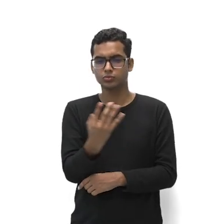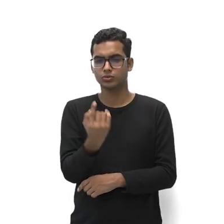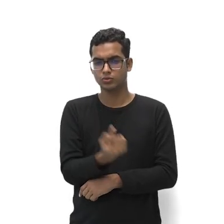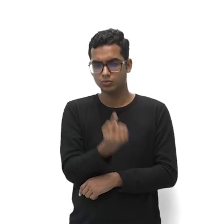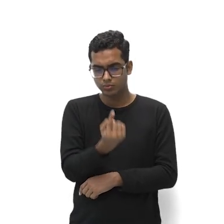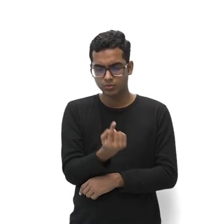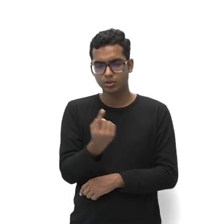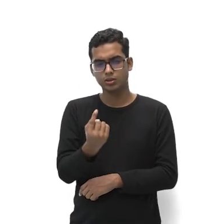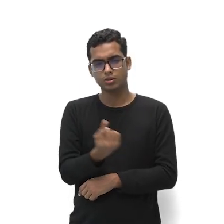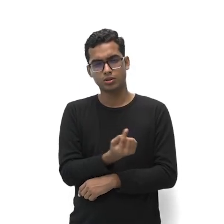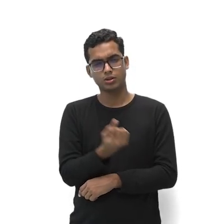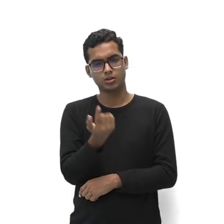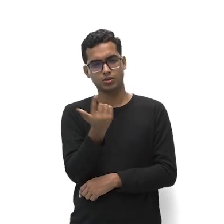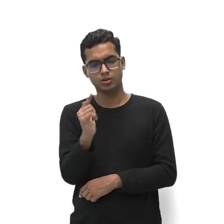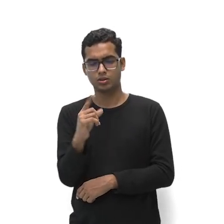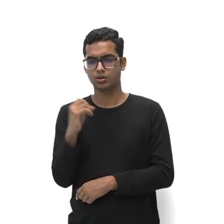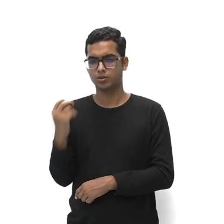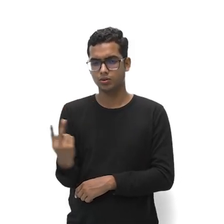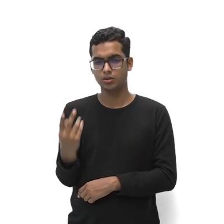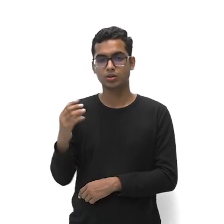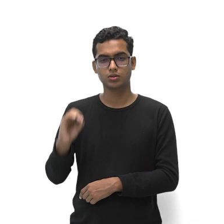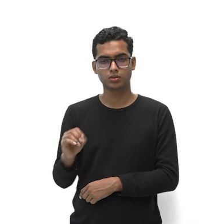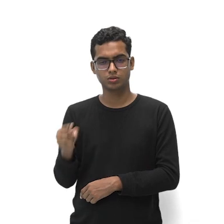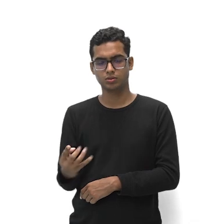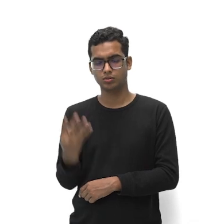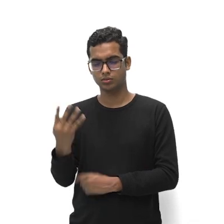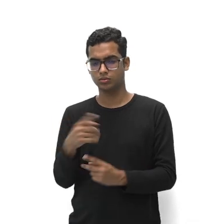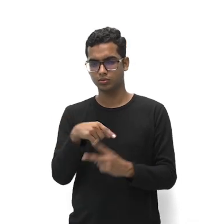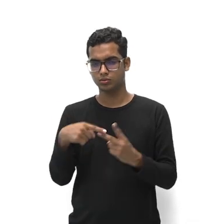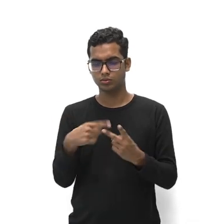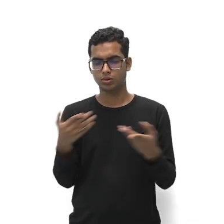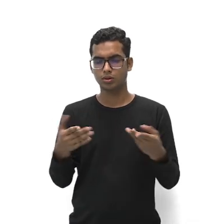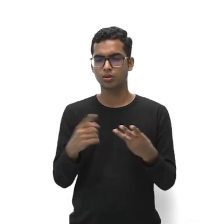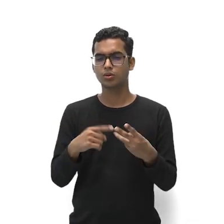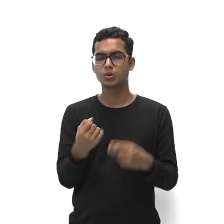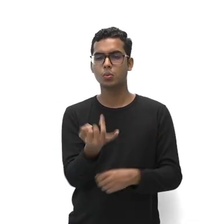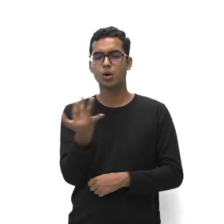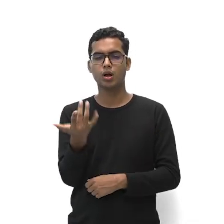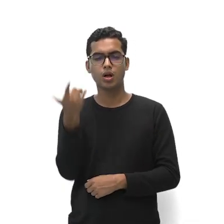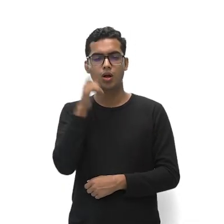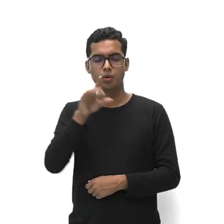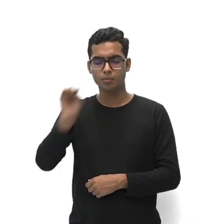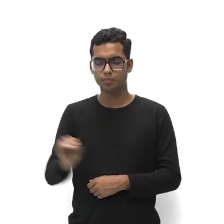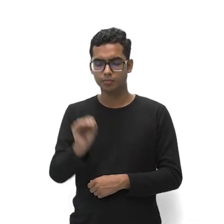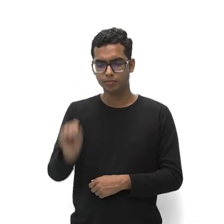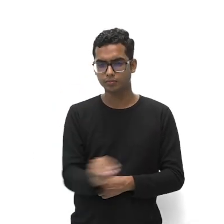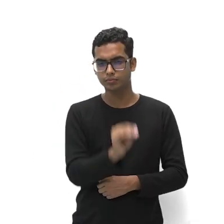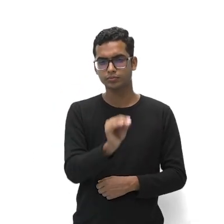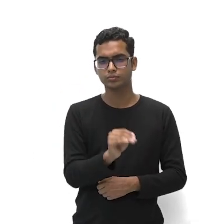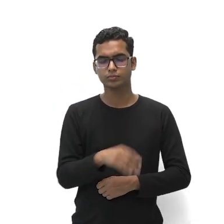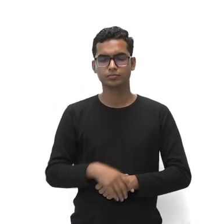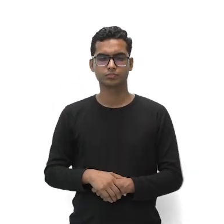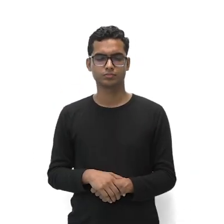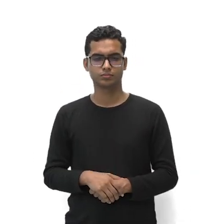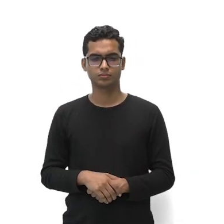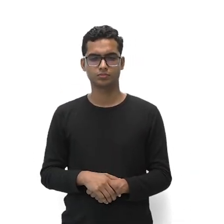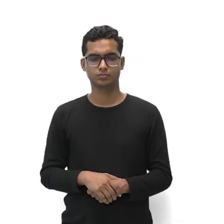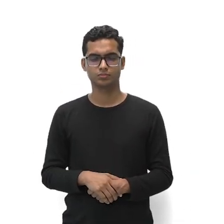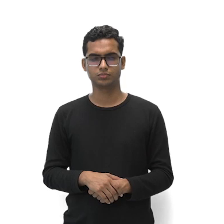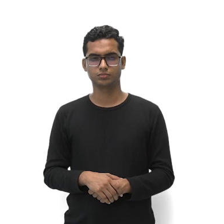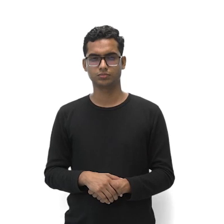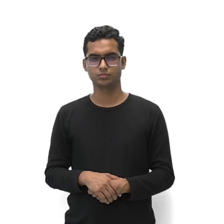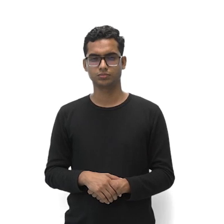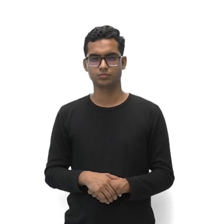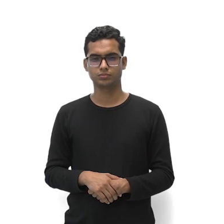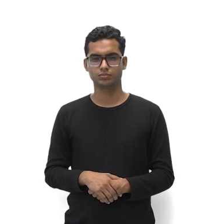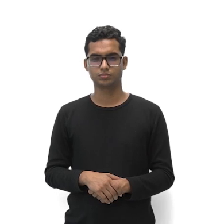Então, quantas casas decimais eu devo deslocar a vírgula para a esquerda? Uma mais uma, duas. Então, se a